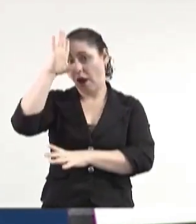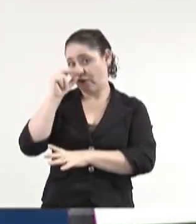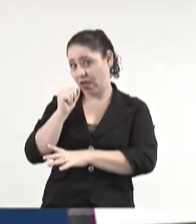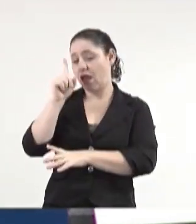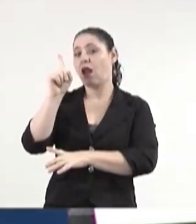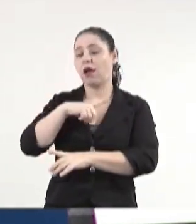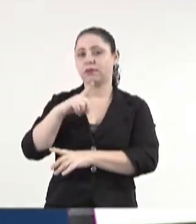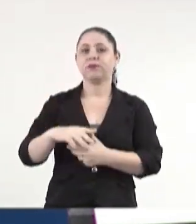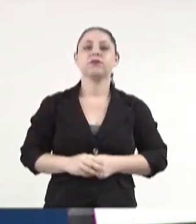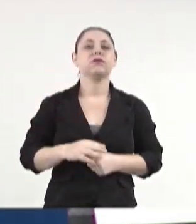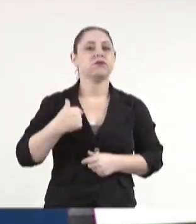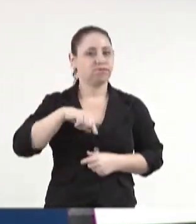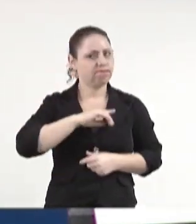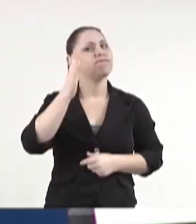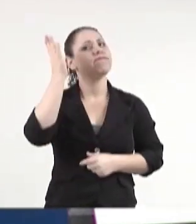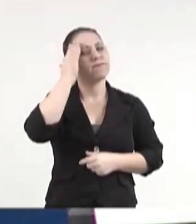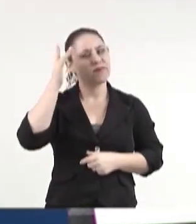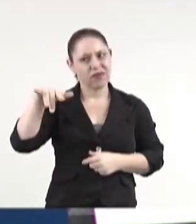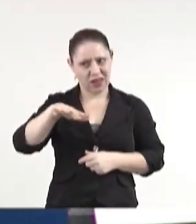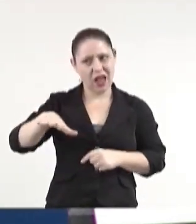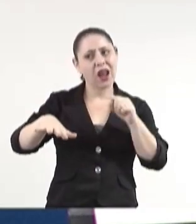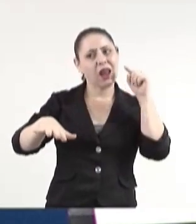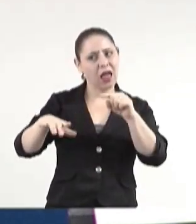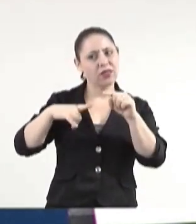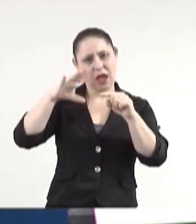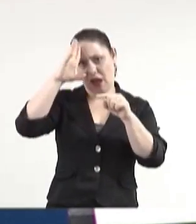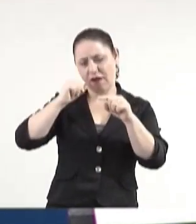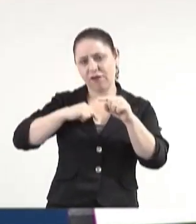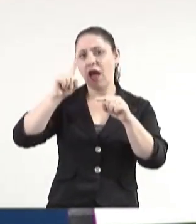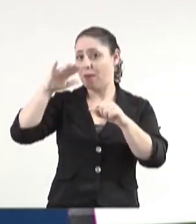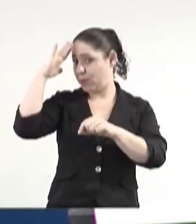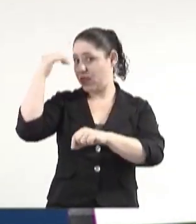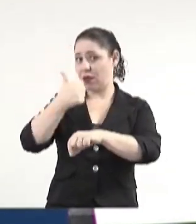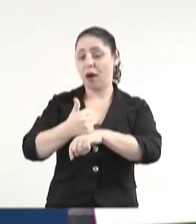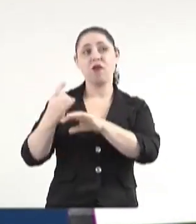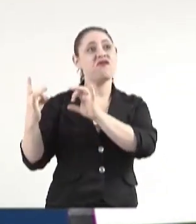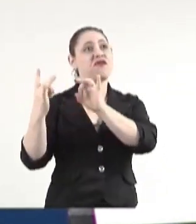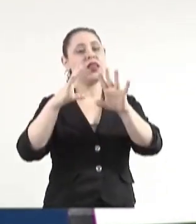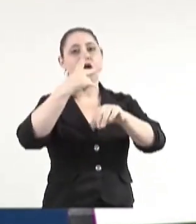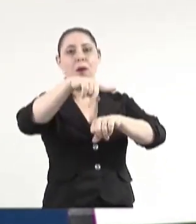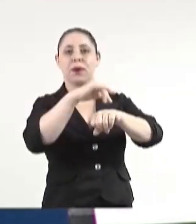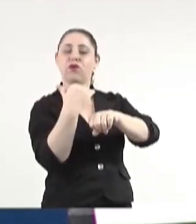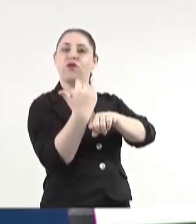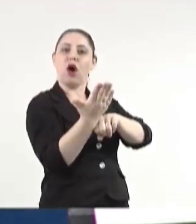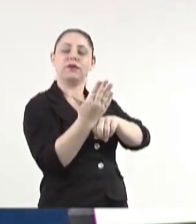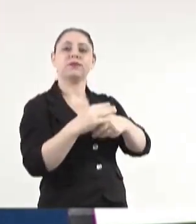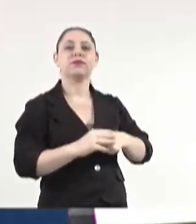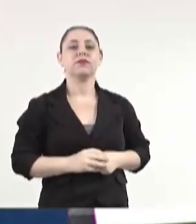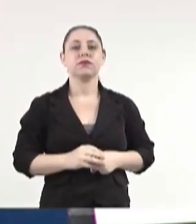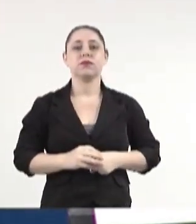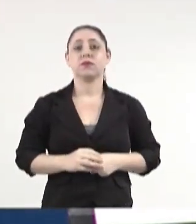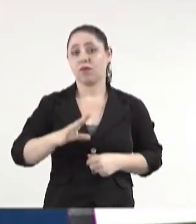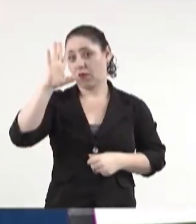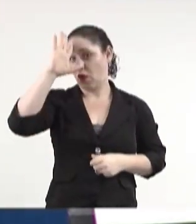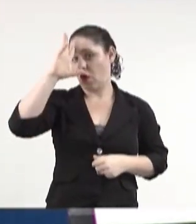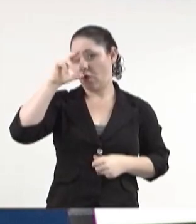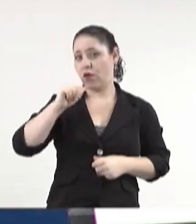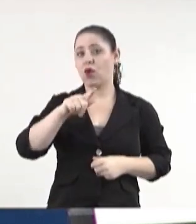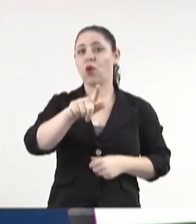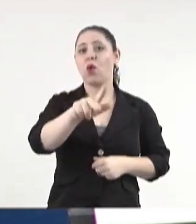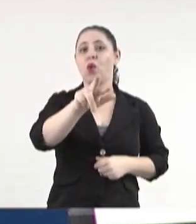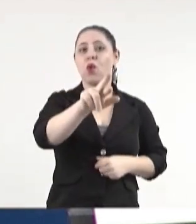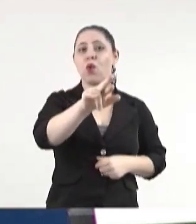da Frente Parlamentar da Avicultura, que tem feito várias reuniões com os produtores de aves,